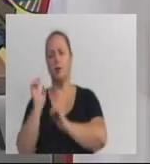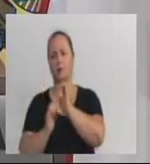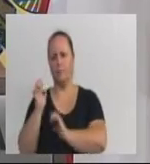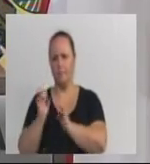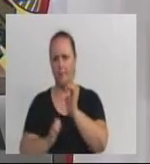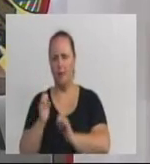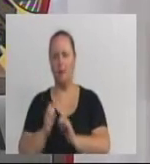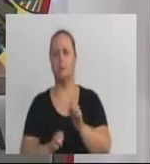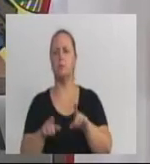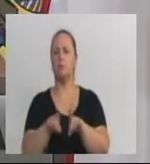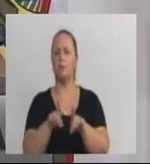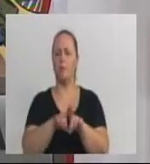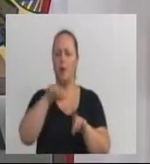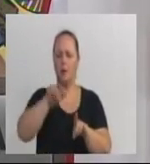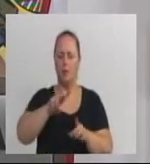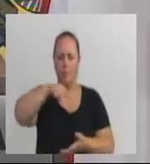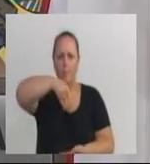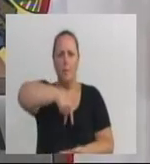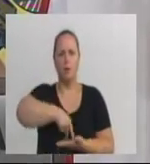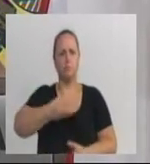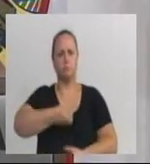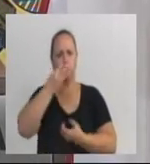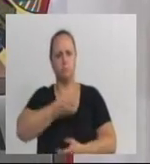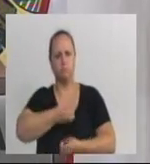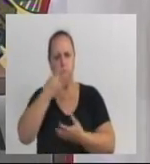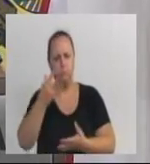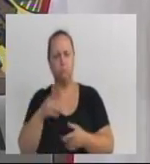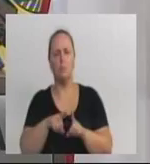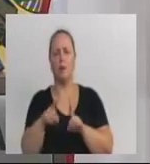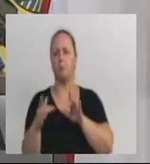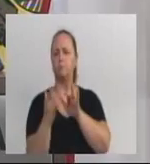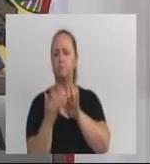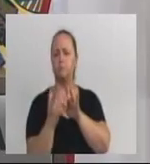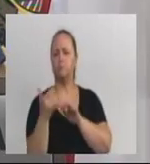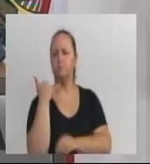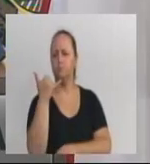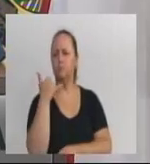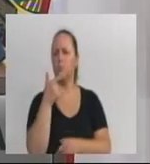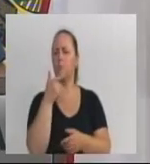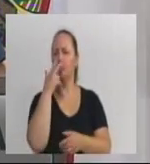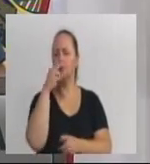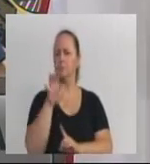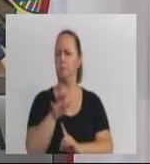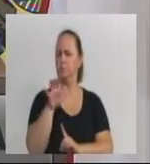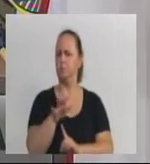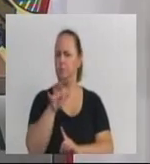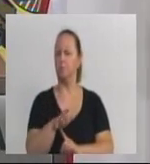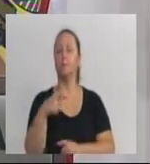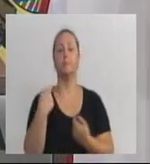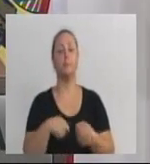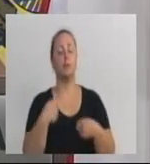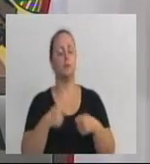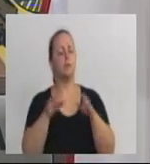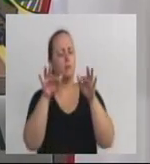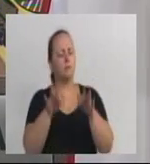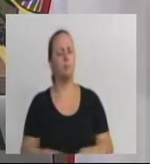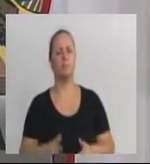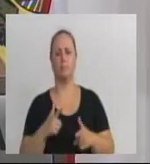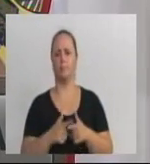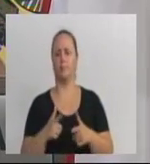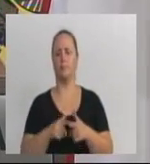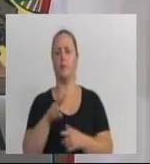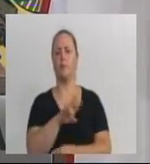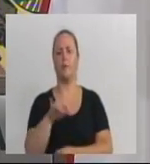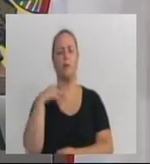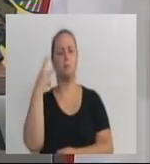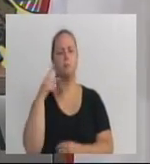as formas em contato com as operadoras, nós vamos continuar pressionando e cobrando soluções, tenho certeza que os demais colegas também da mesma